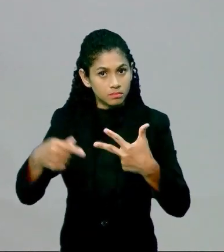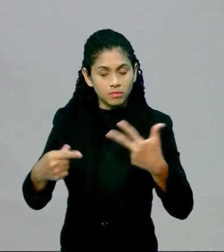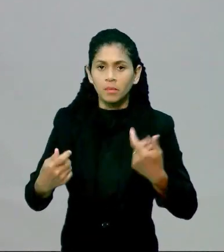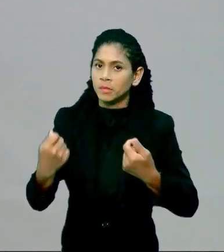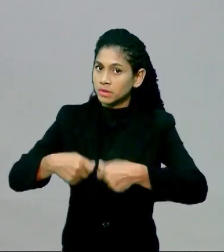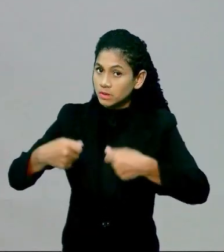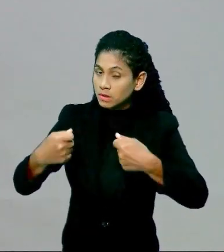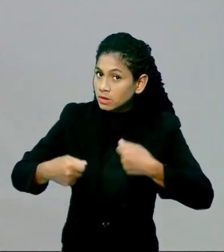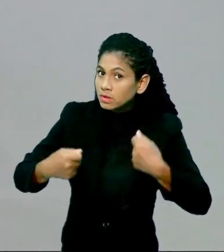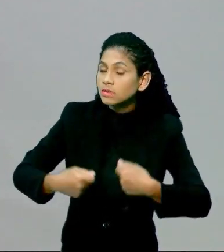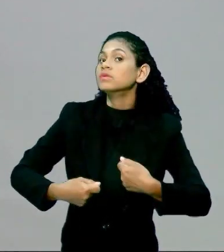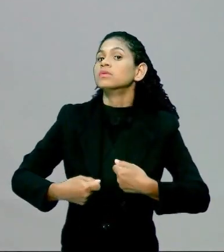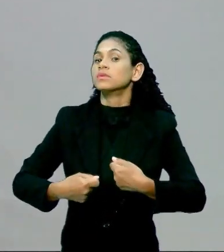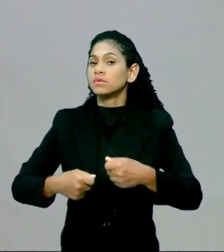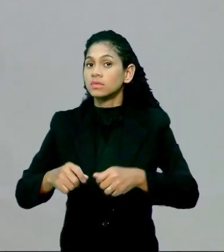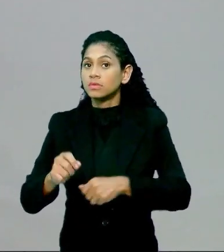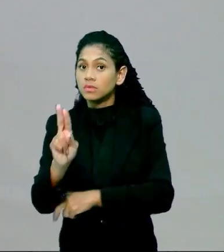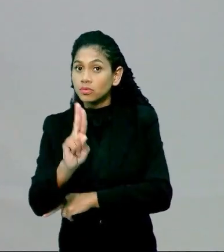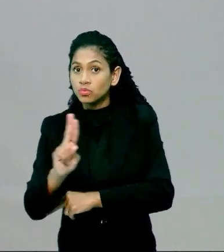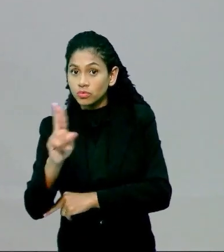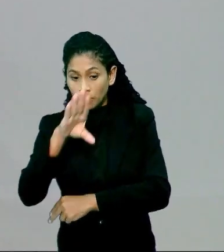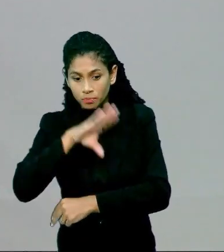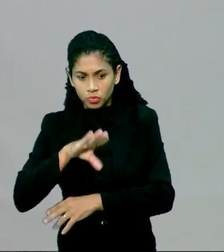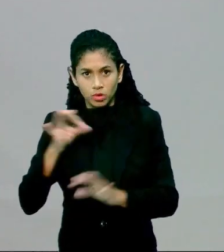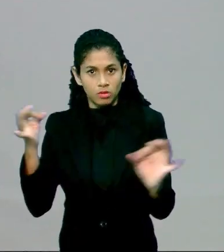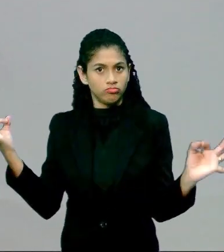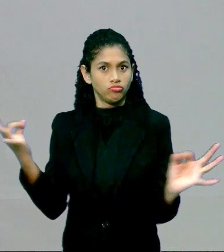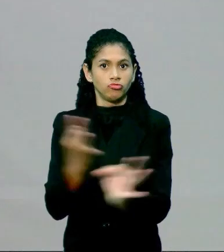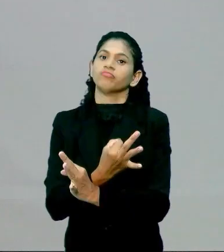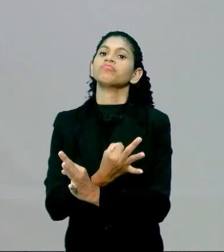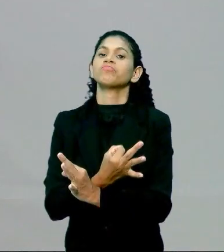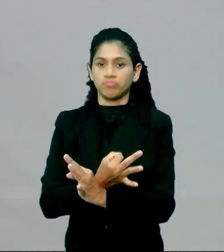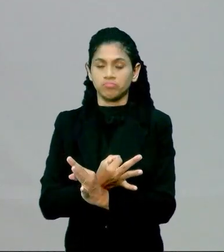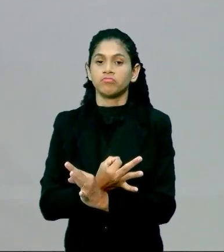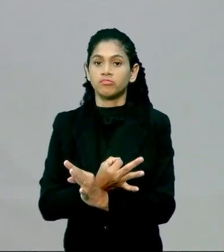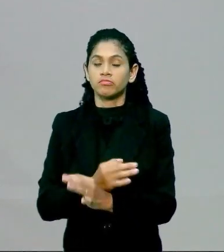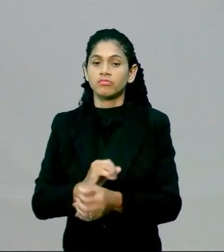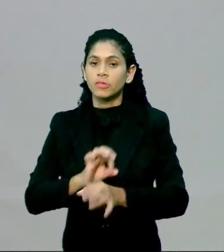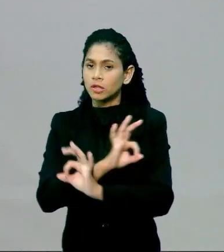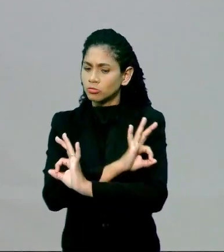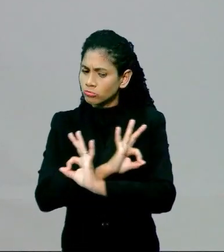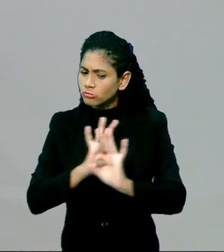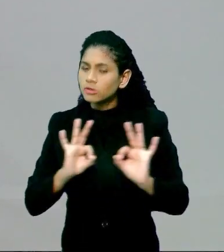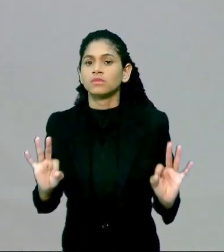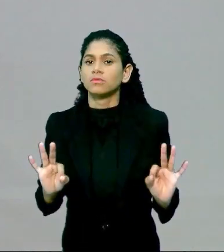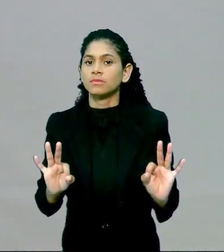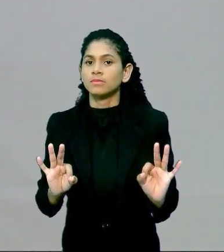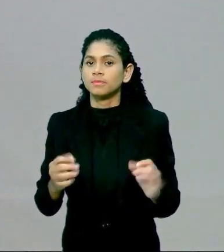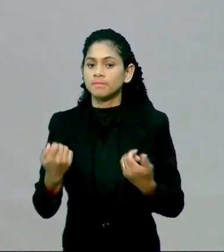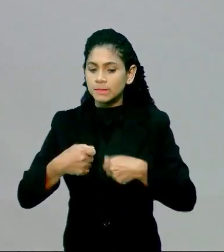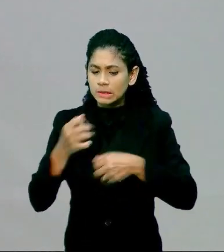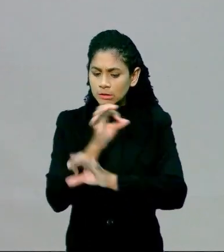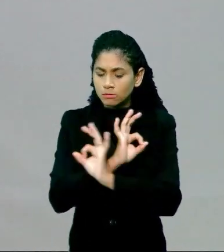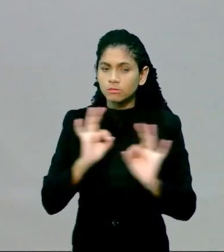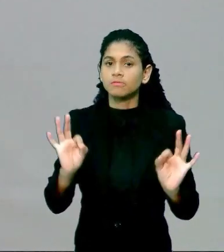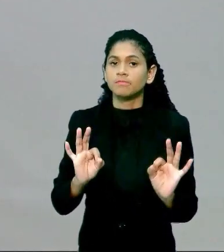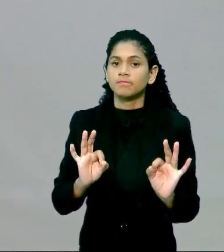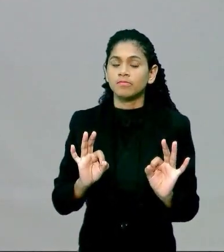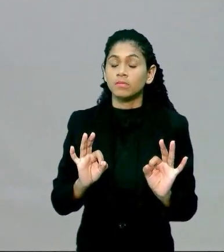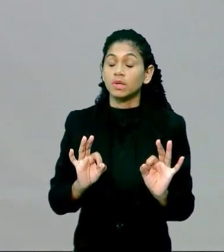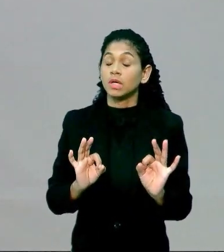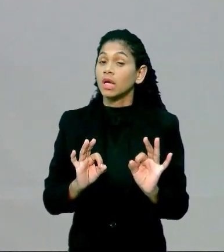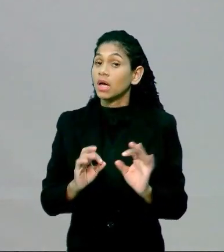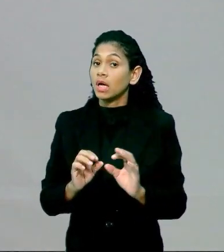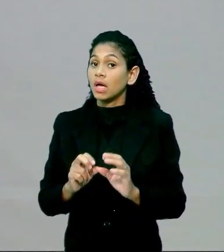nível formal da língua portuguesa. Na literatura de cordel, a gente observa que esse nível formal, ele não